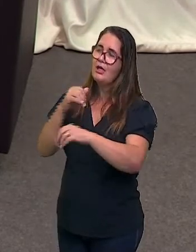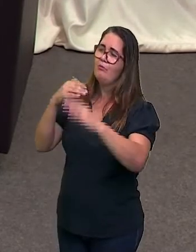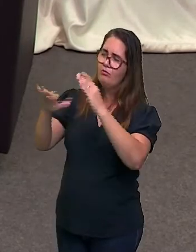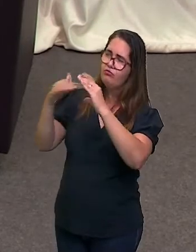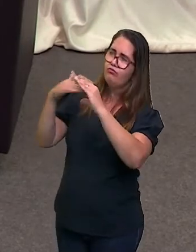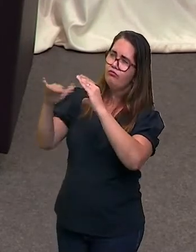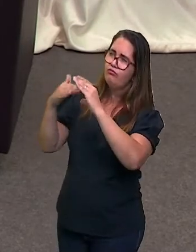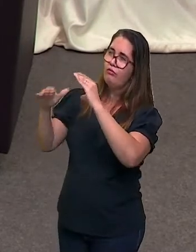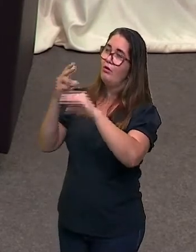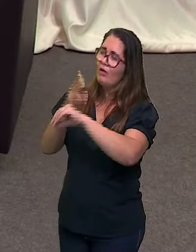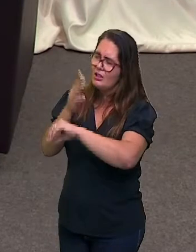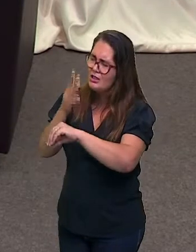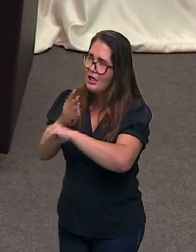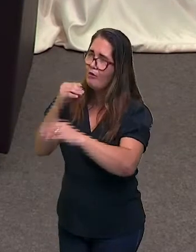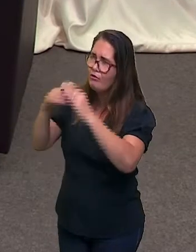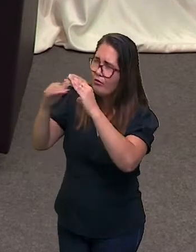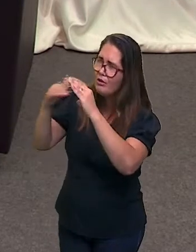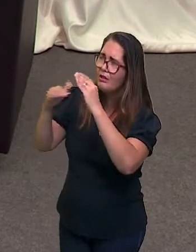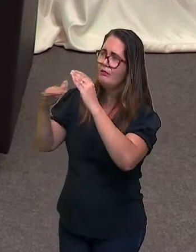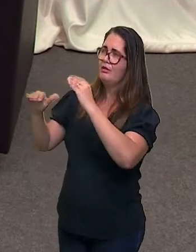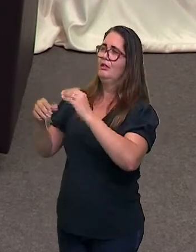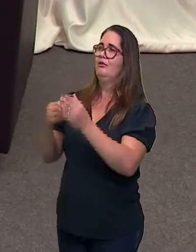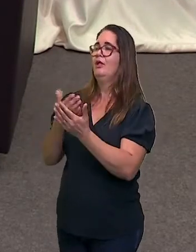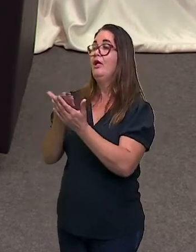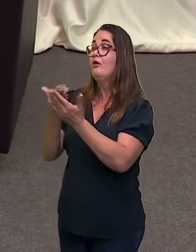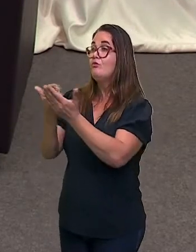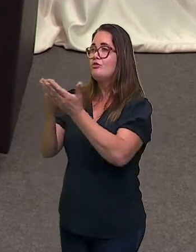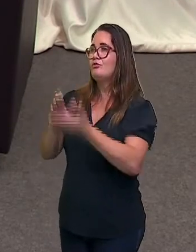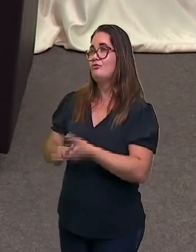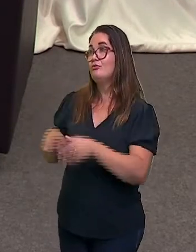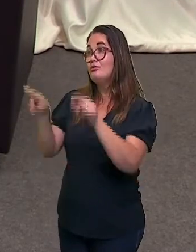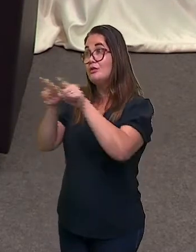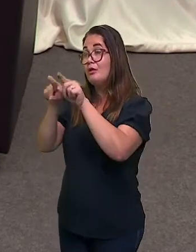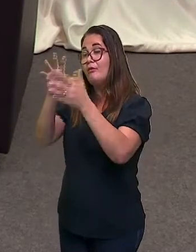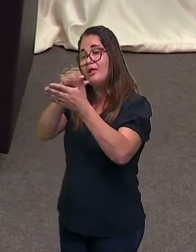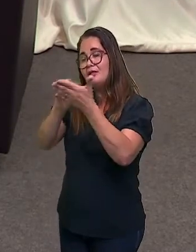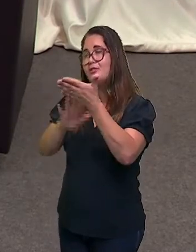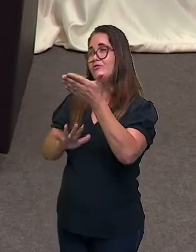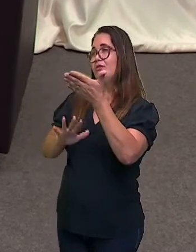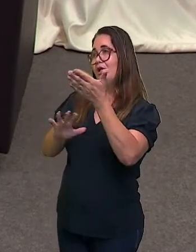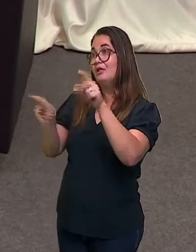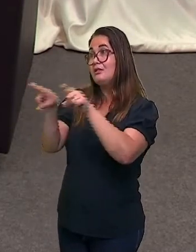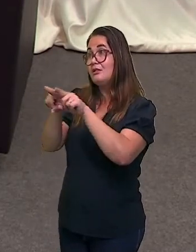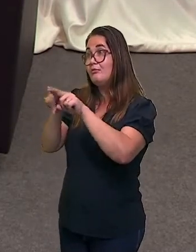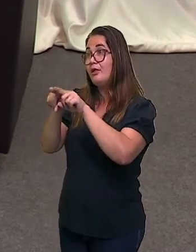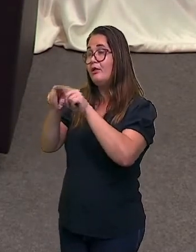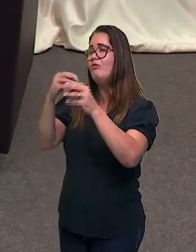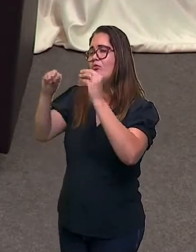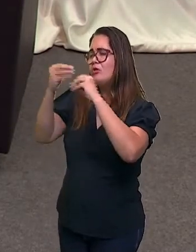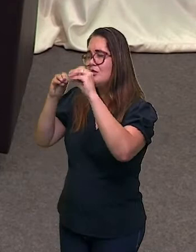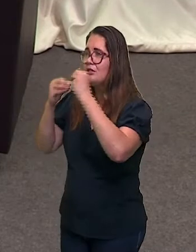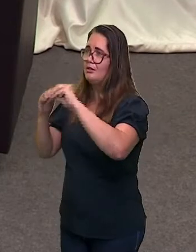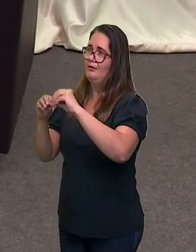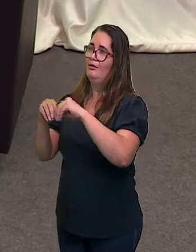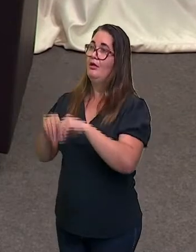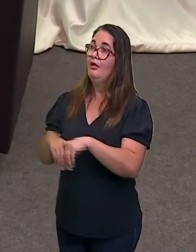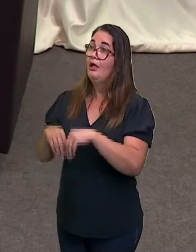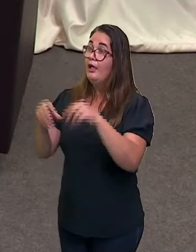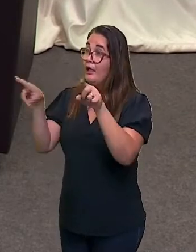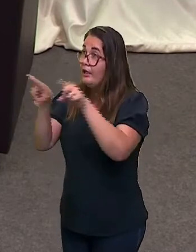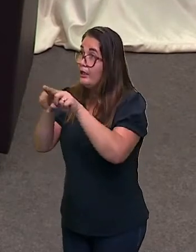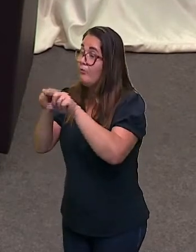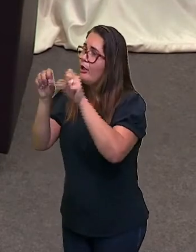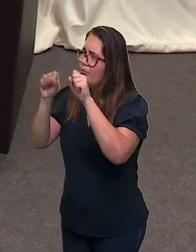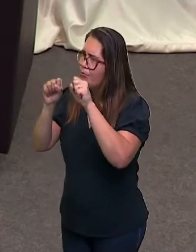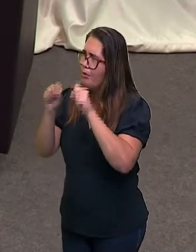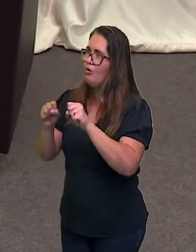contribui e muito para a realização dessas atividades quando imprime as atividades, as